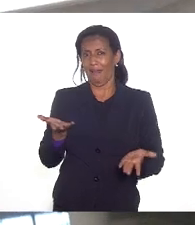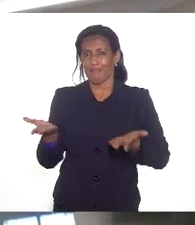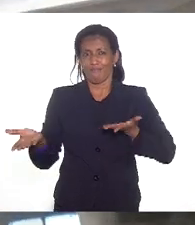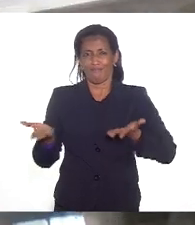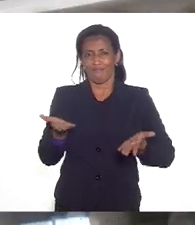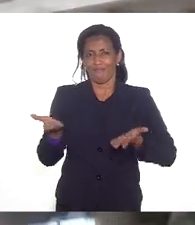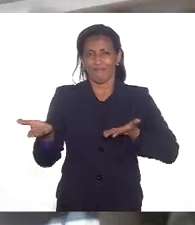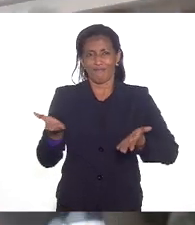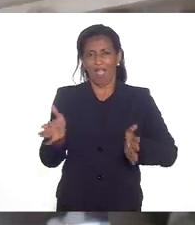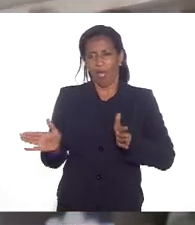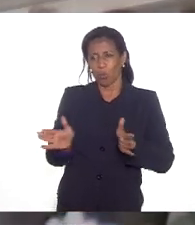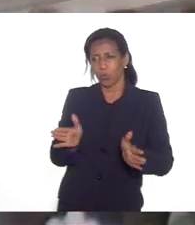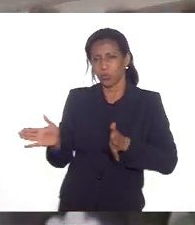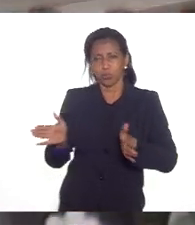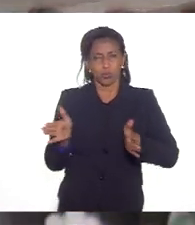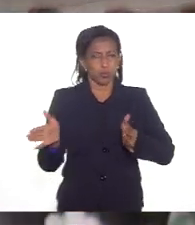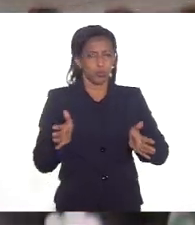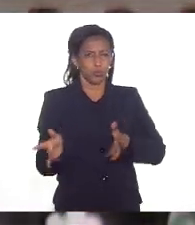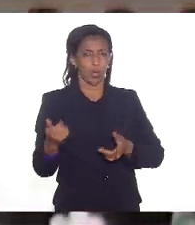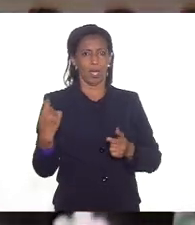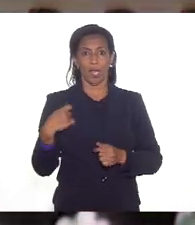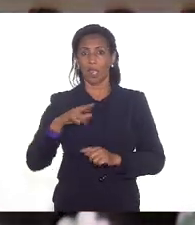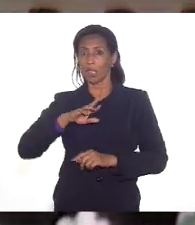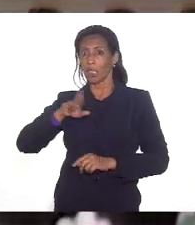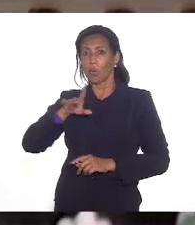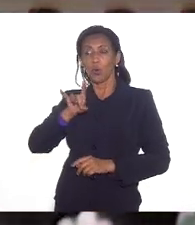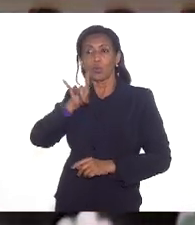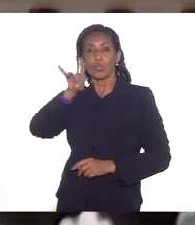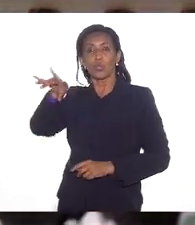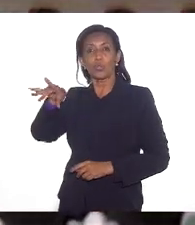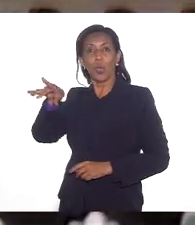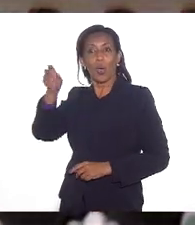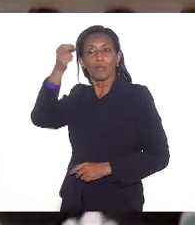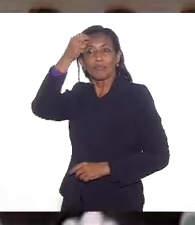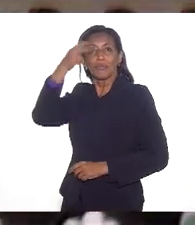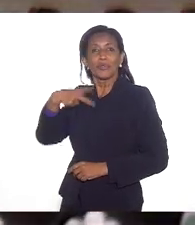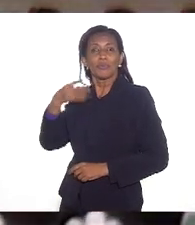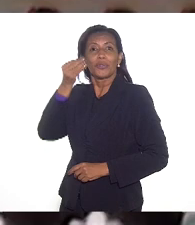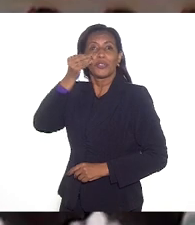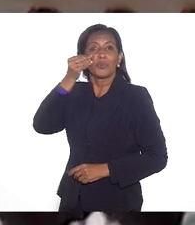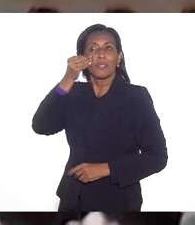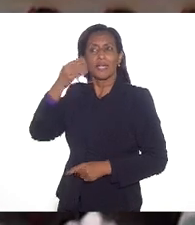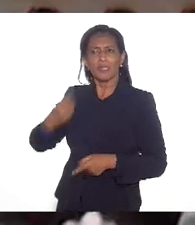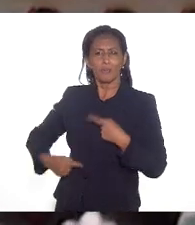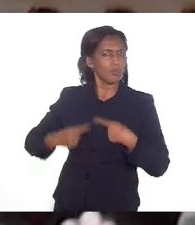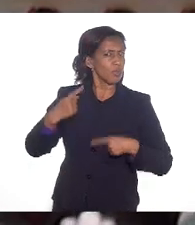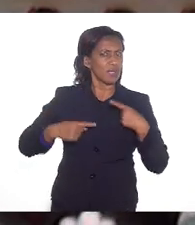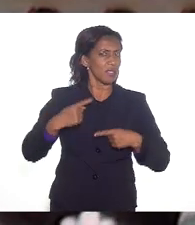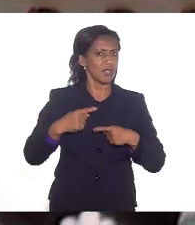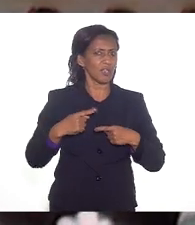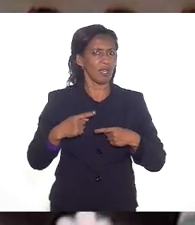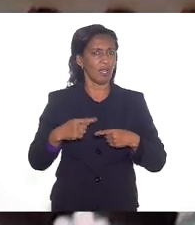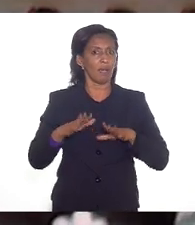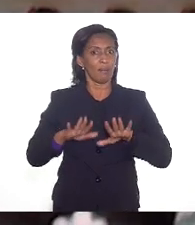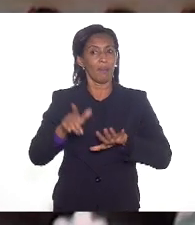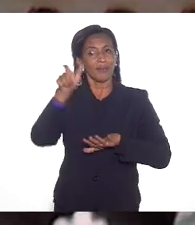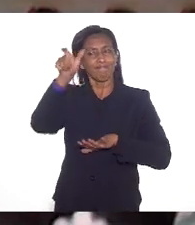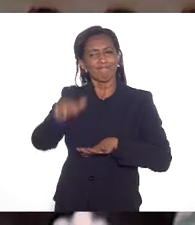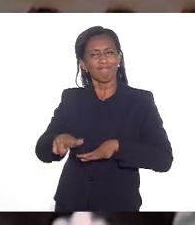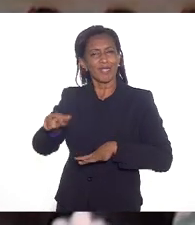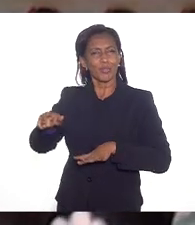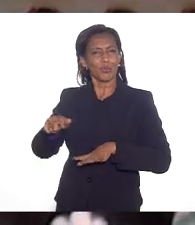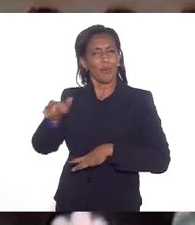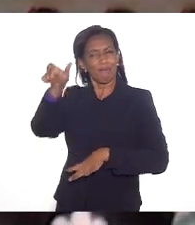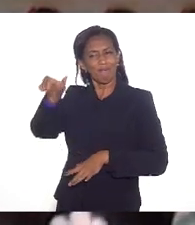de articulação que não vem só da esperteza da experiência política mas da sua